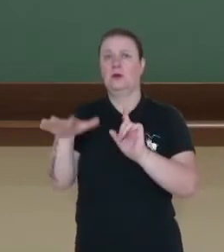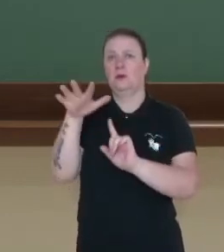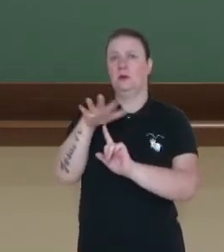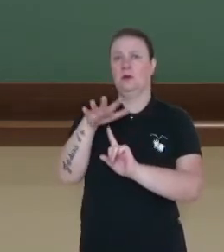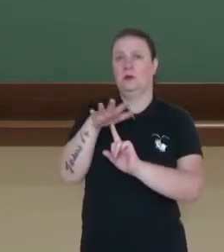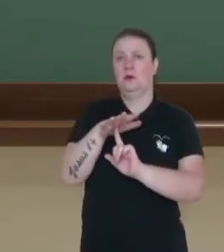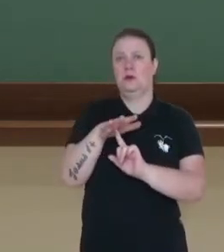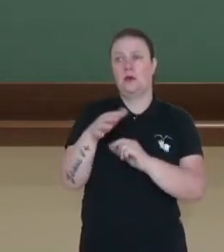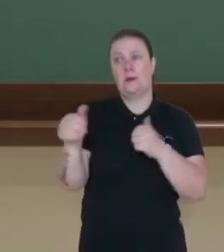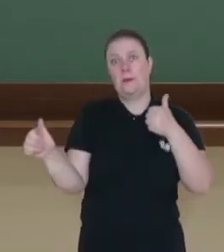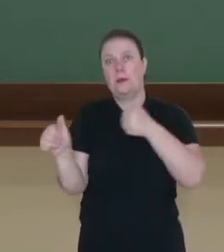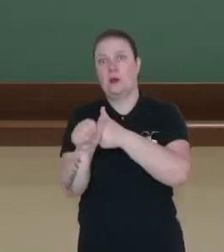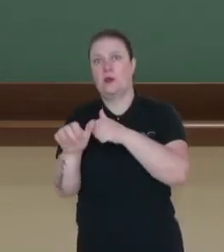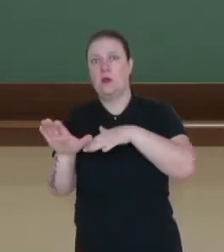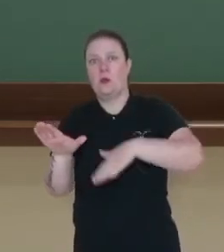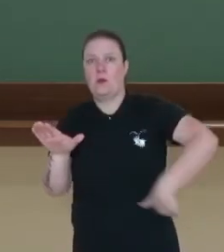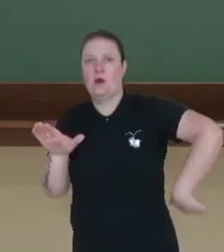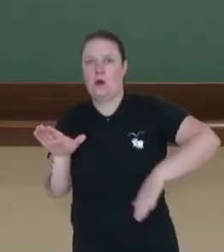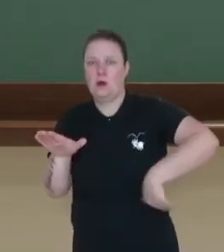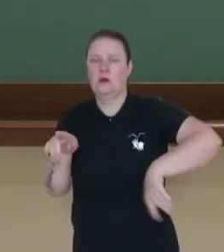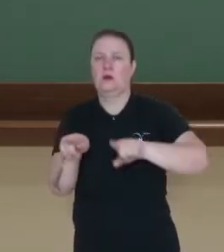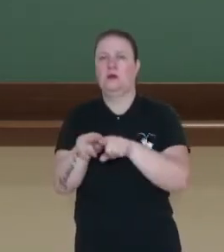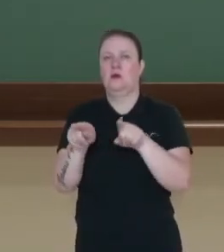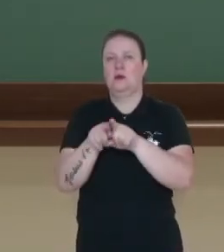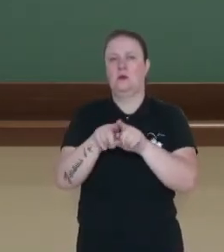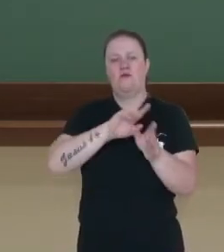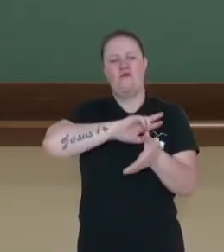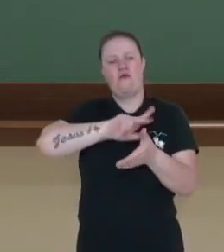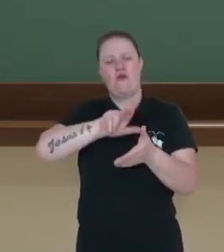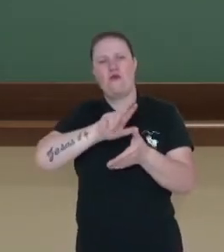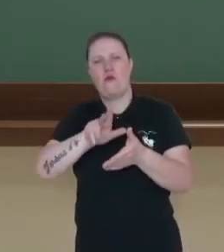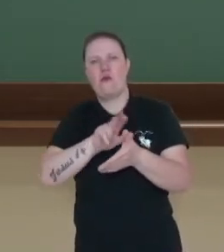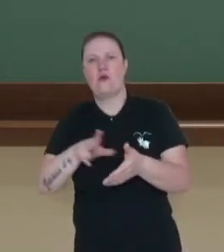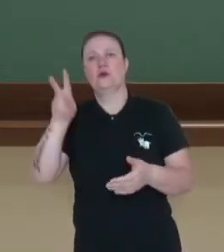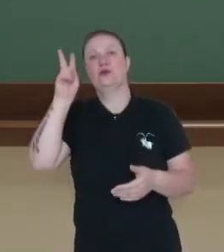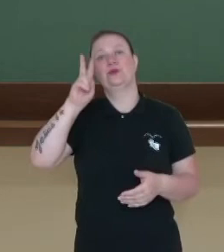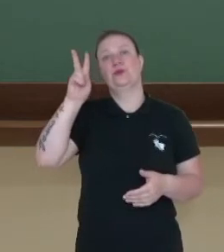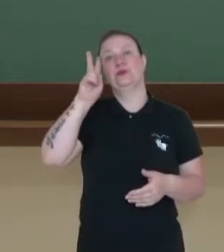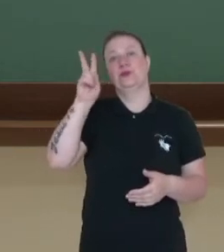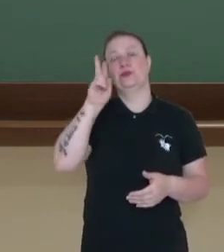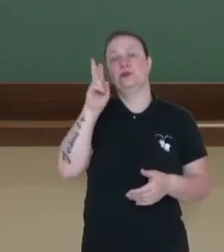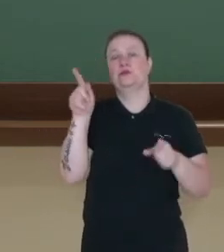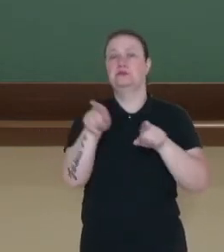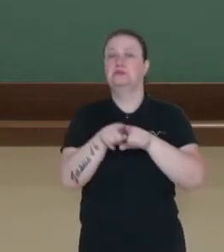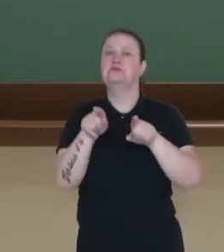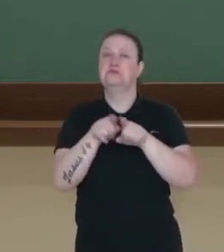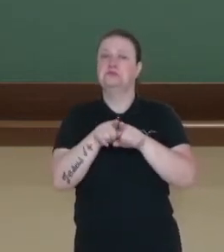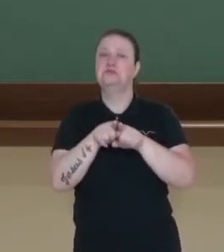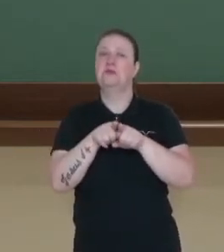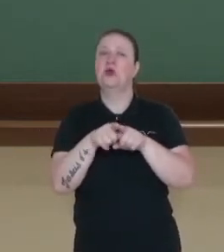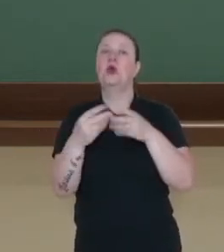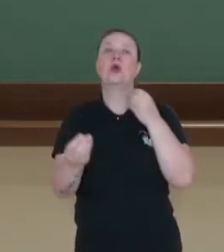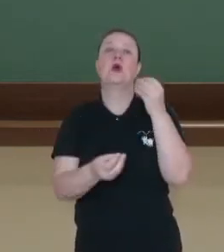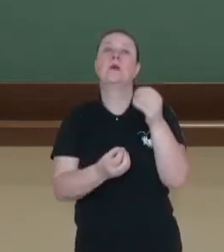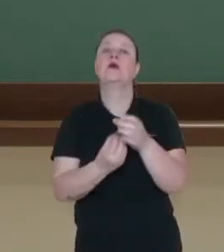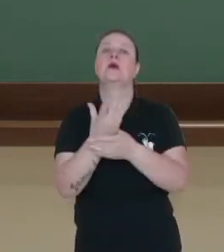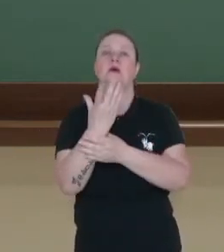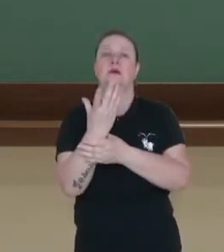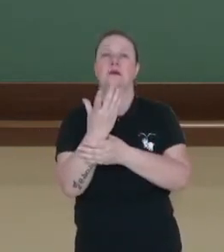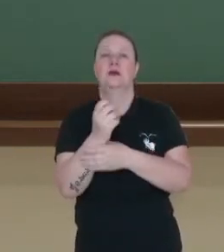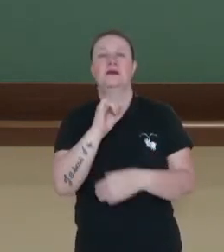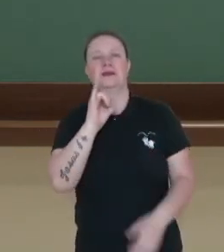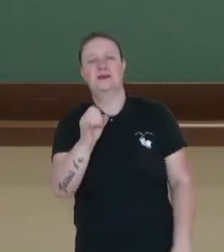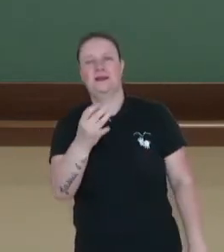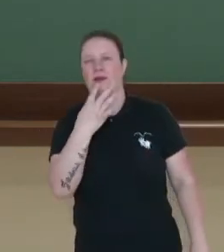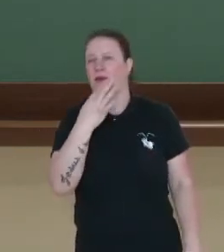do Paraná. Há várias histórias sobre a origem do barreado, né? Mas aí, se você não